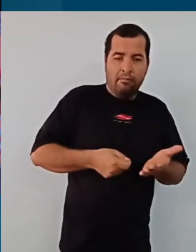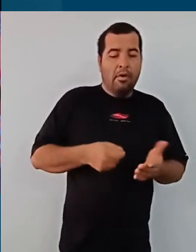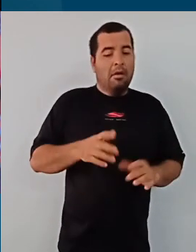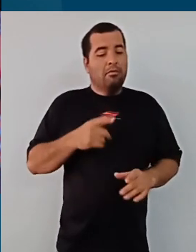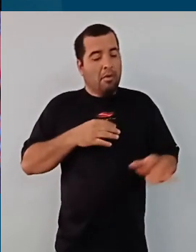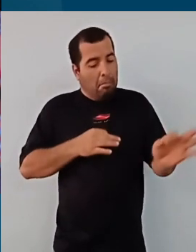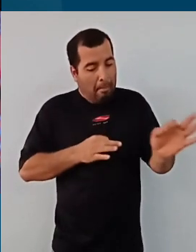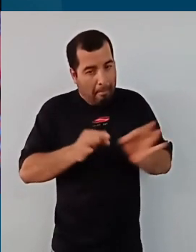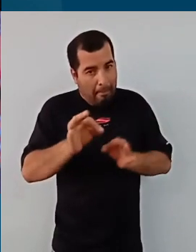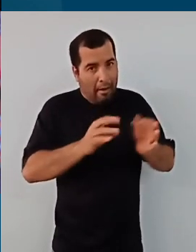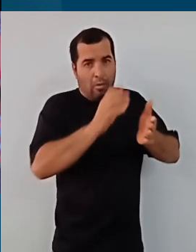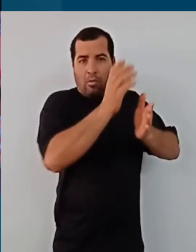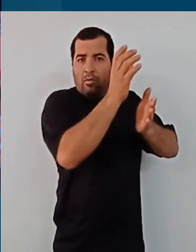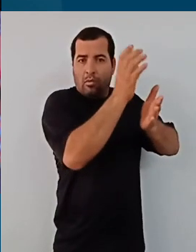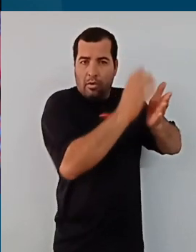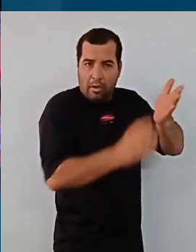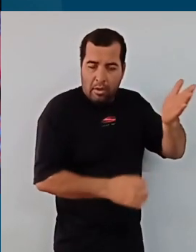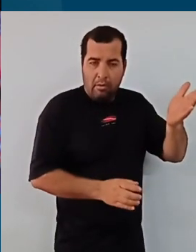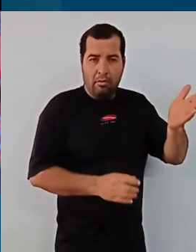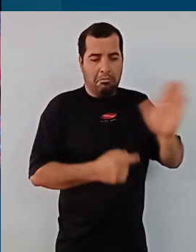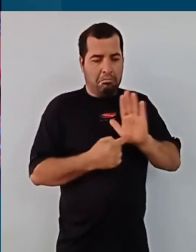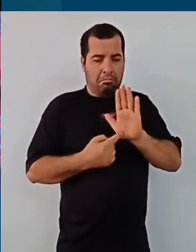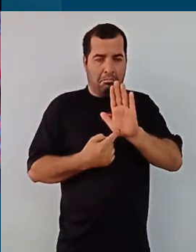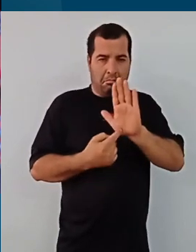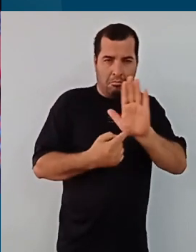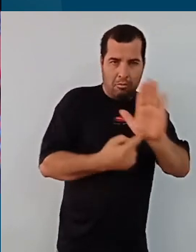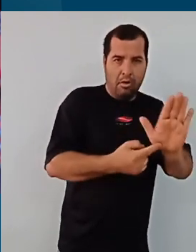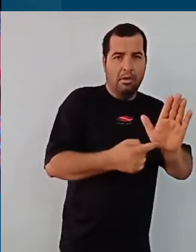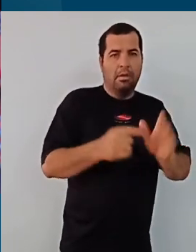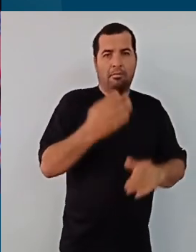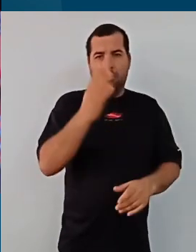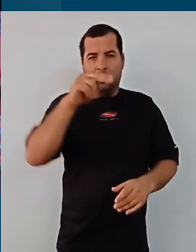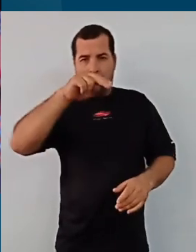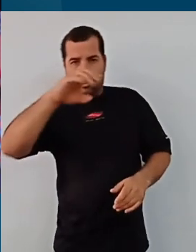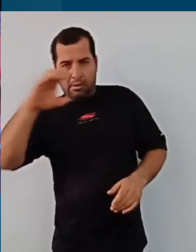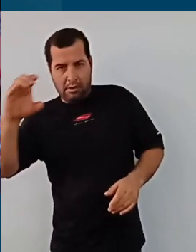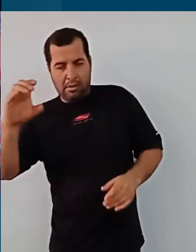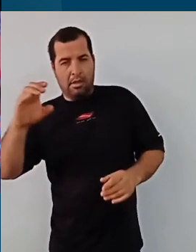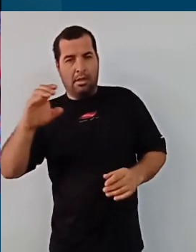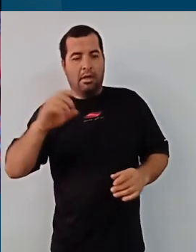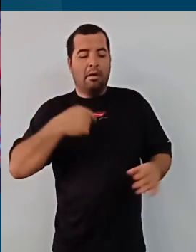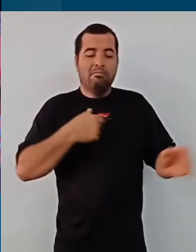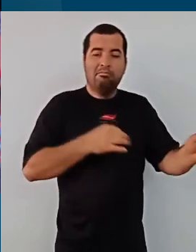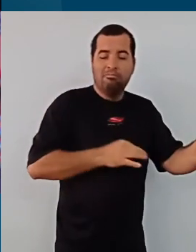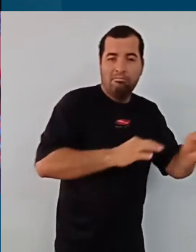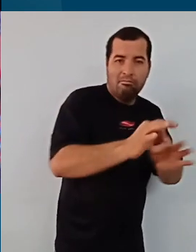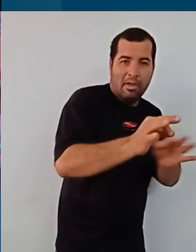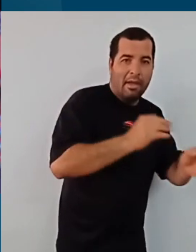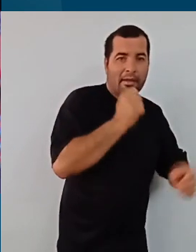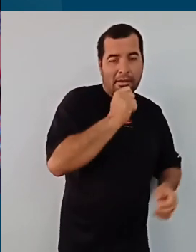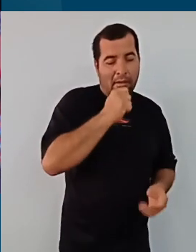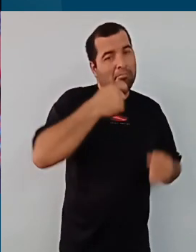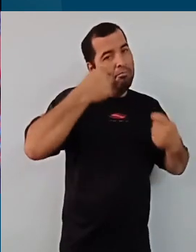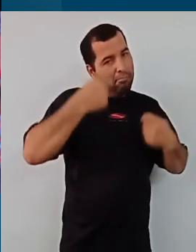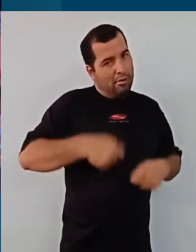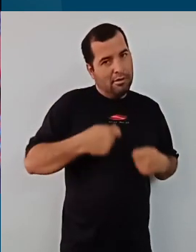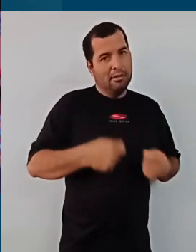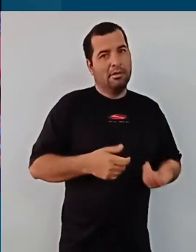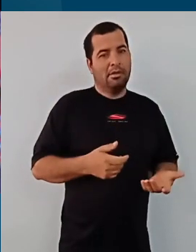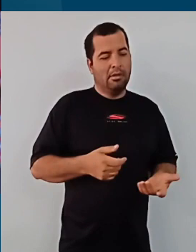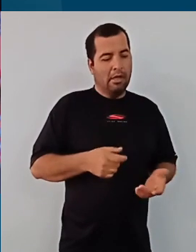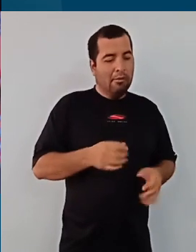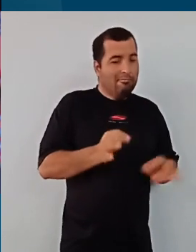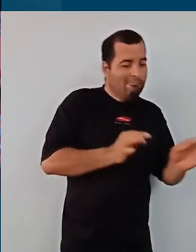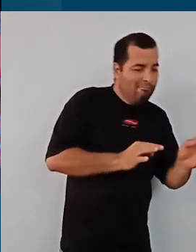um currículo, né, trazendo as habilidades da base, o arranjo que a gente vai fazer com essas habilidades é um arranjo que tem que ser